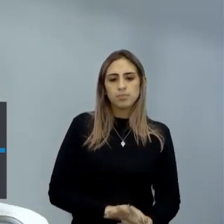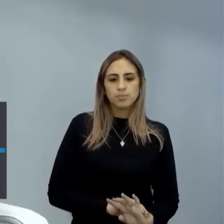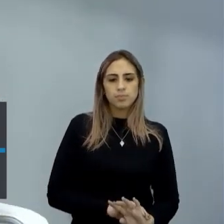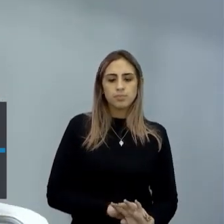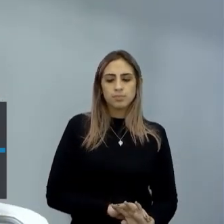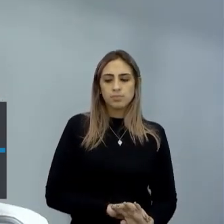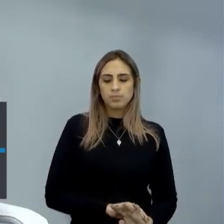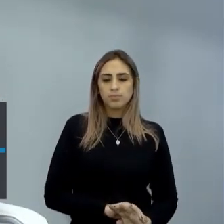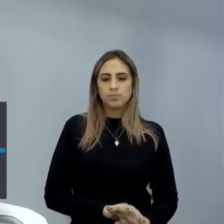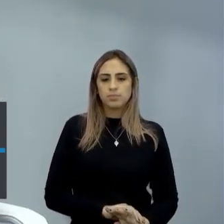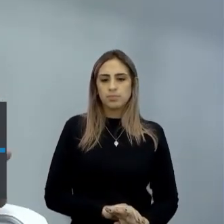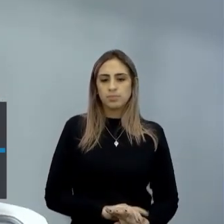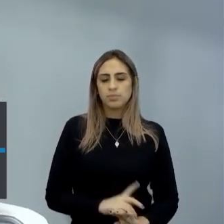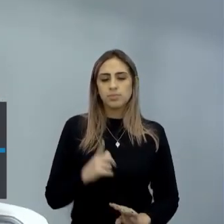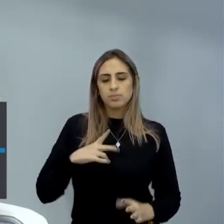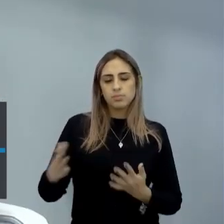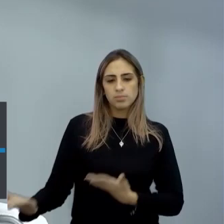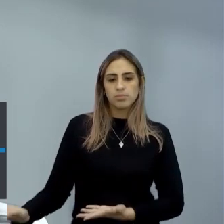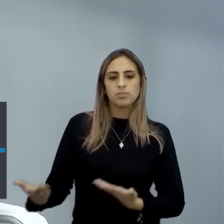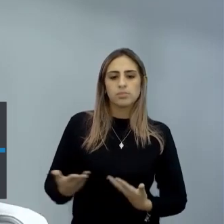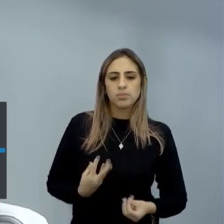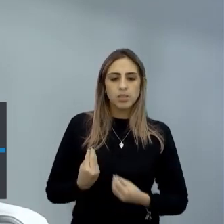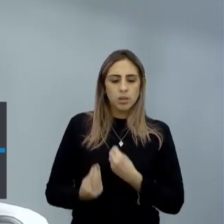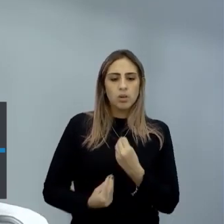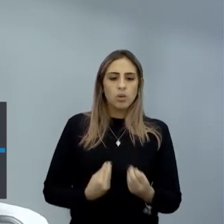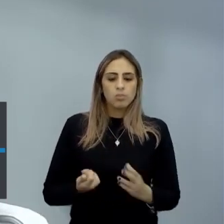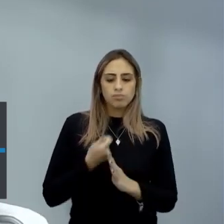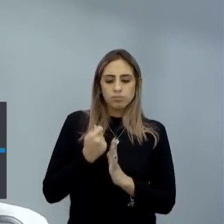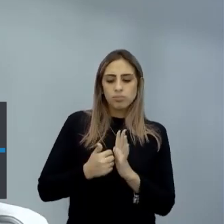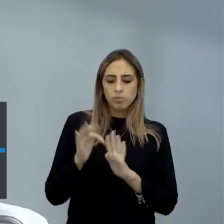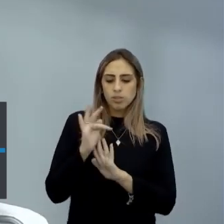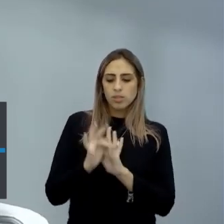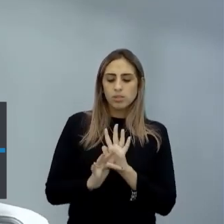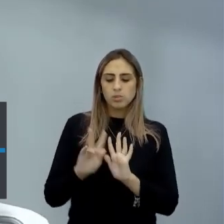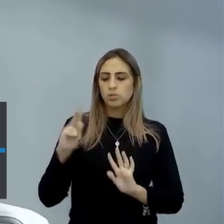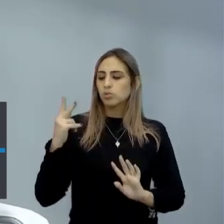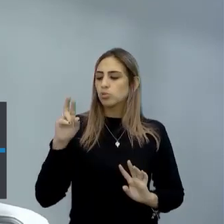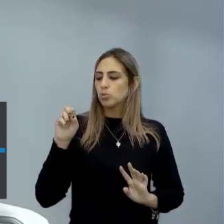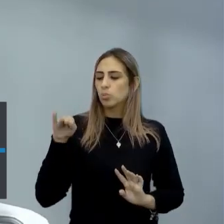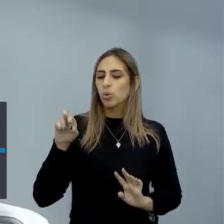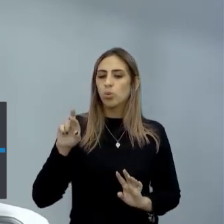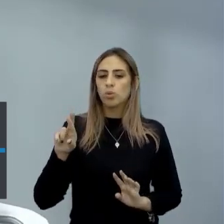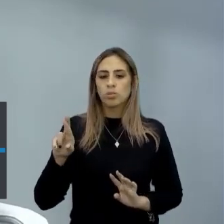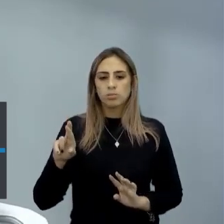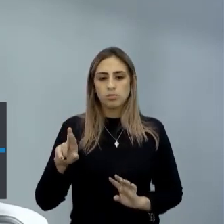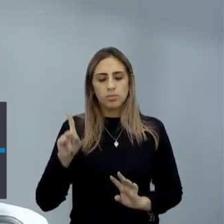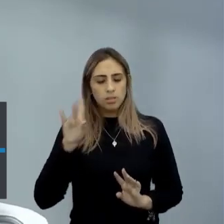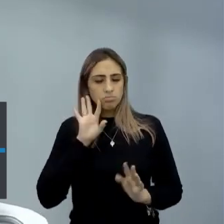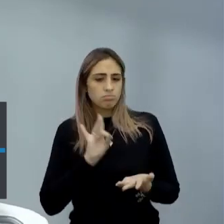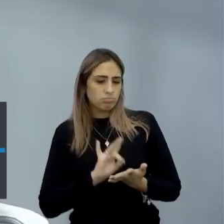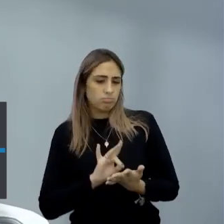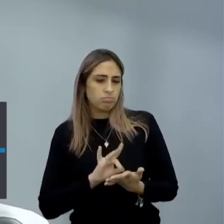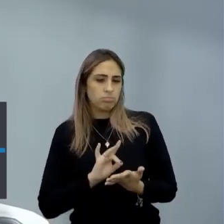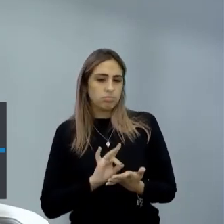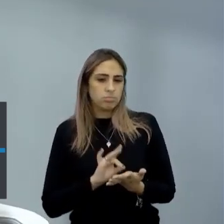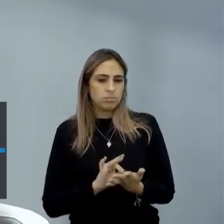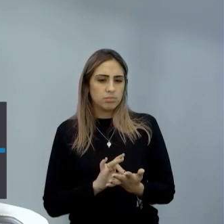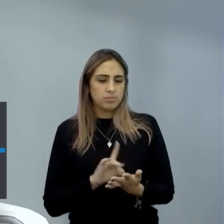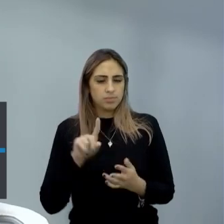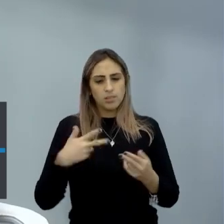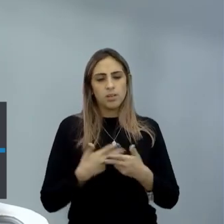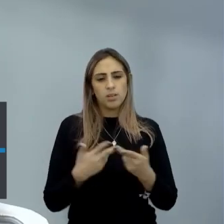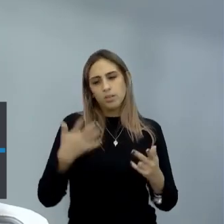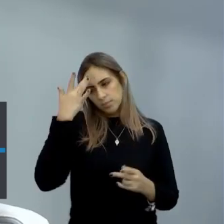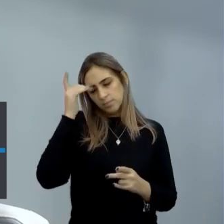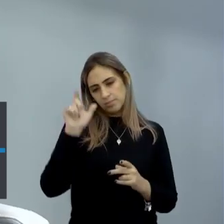cursos que te trazem a teoria de como escrever um texto de humor, mas a verdade é que é algo que